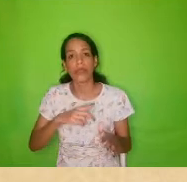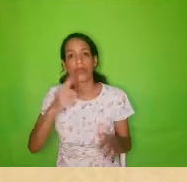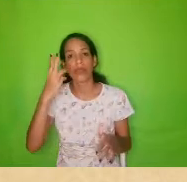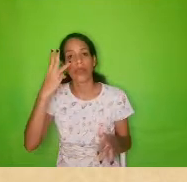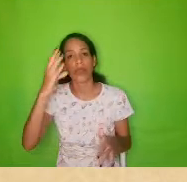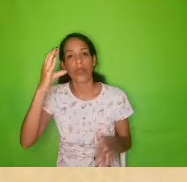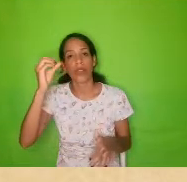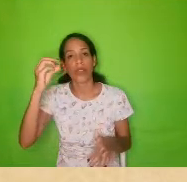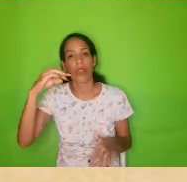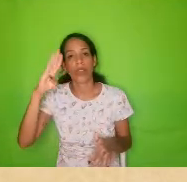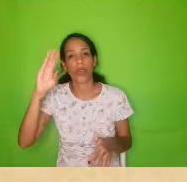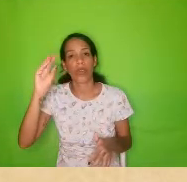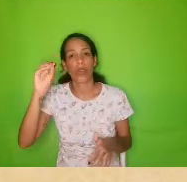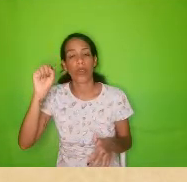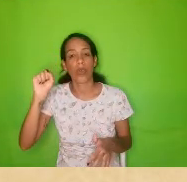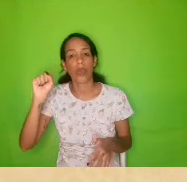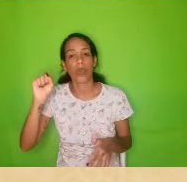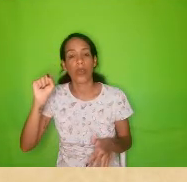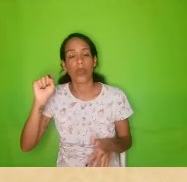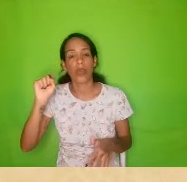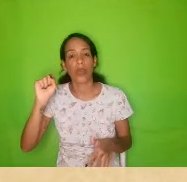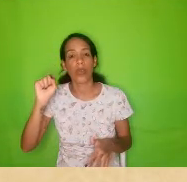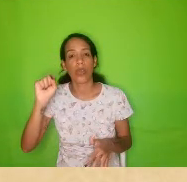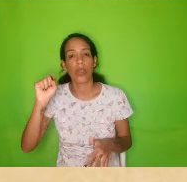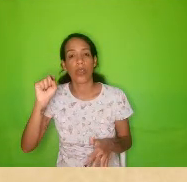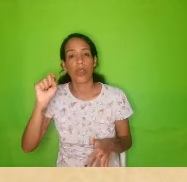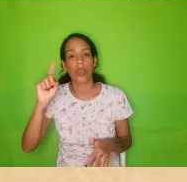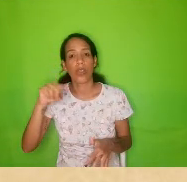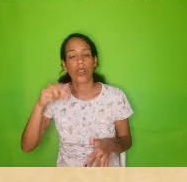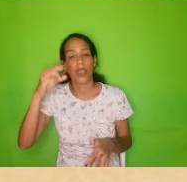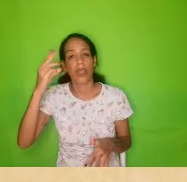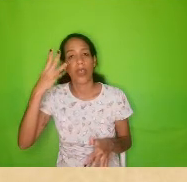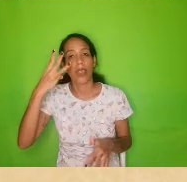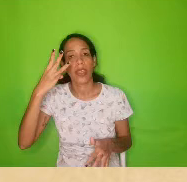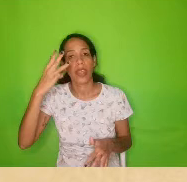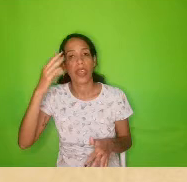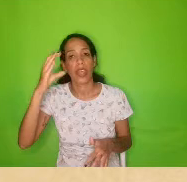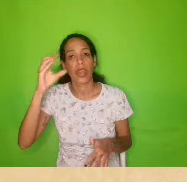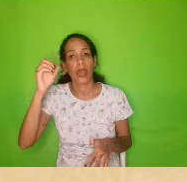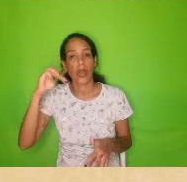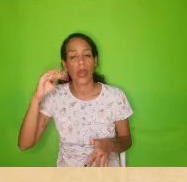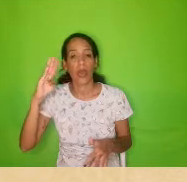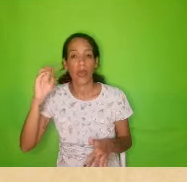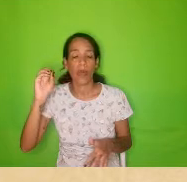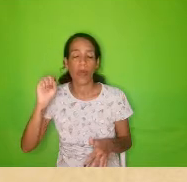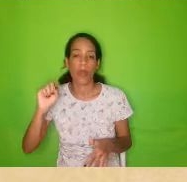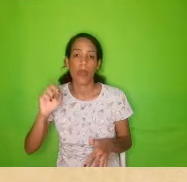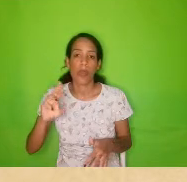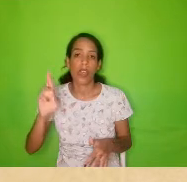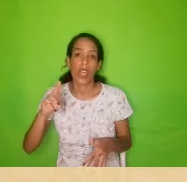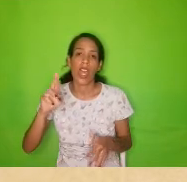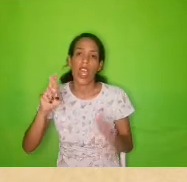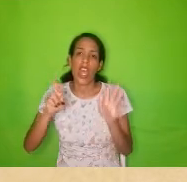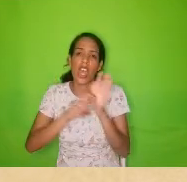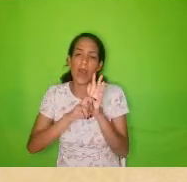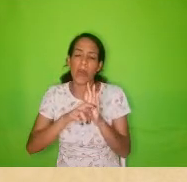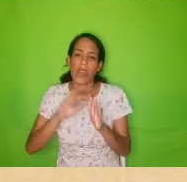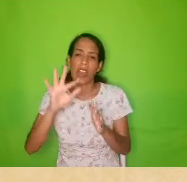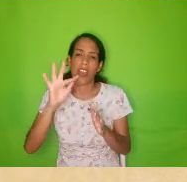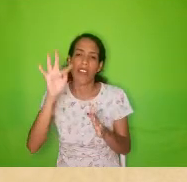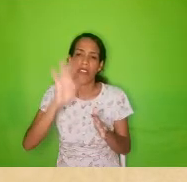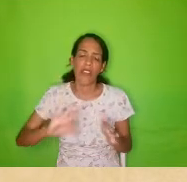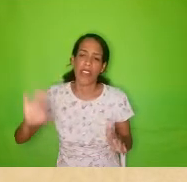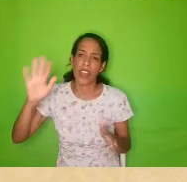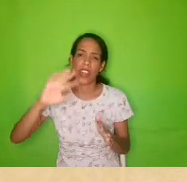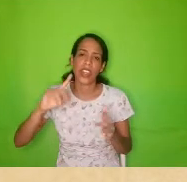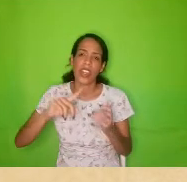Que Congo? São três Congos. Né? É, a República Federal do Congo, a República Democrática do Congo, chamado Congo